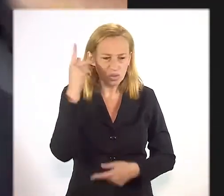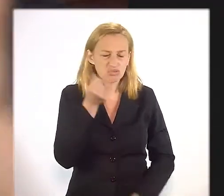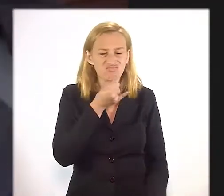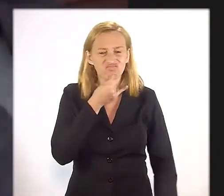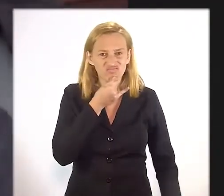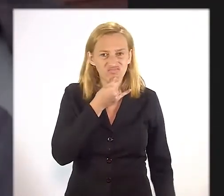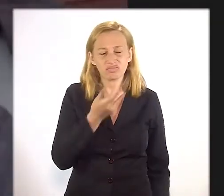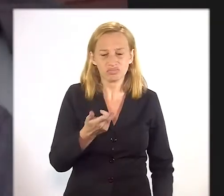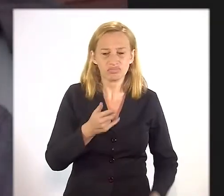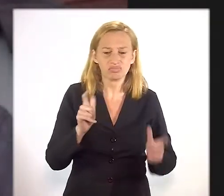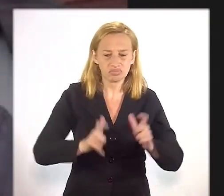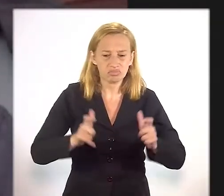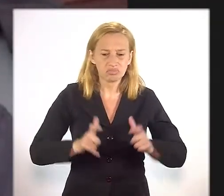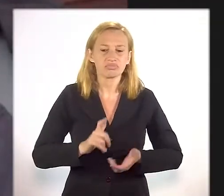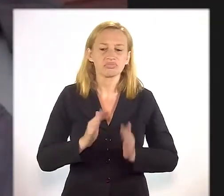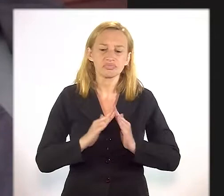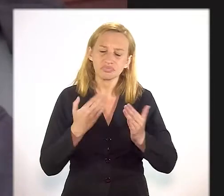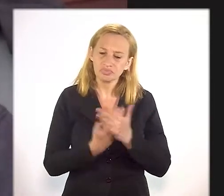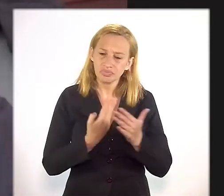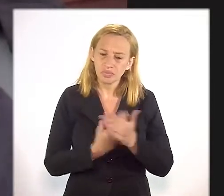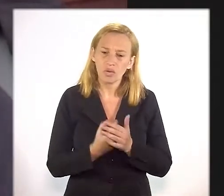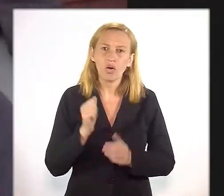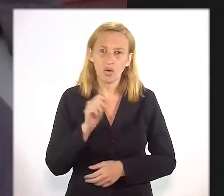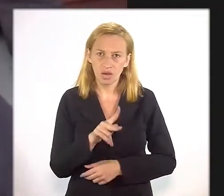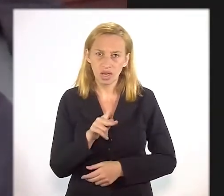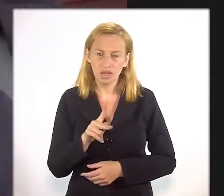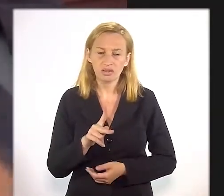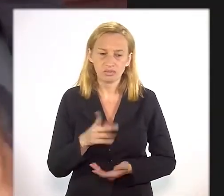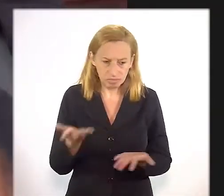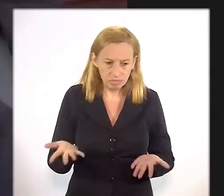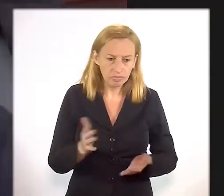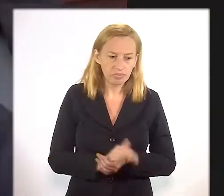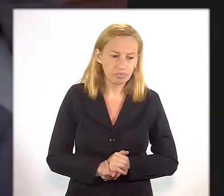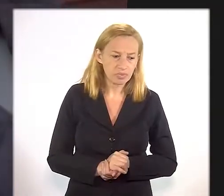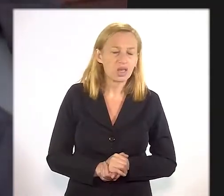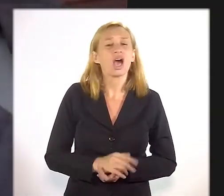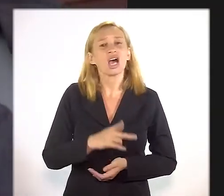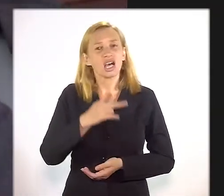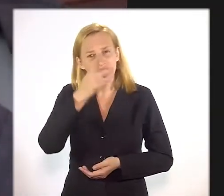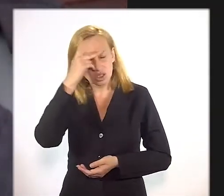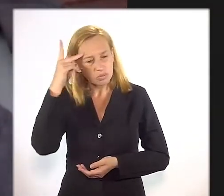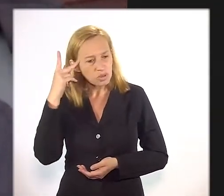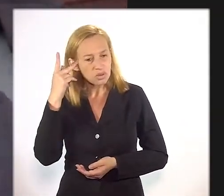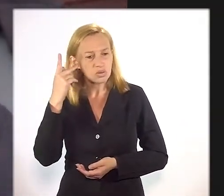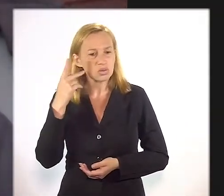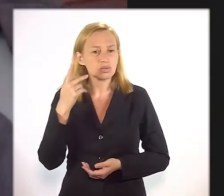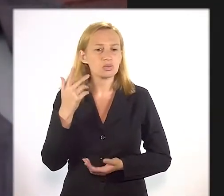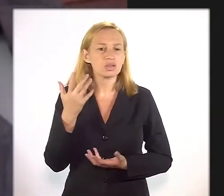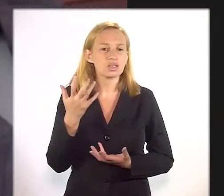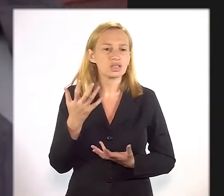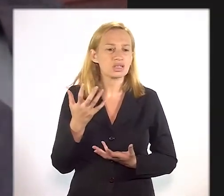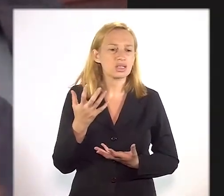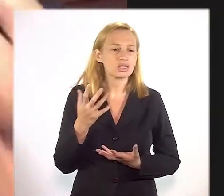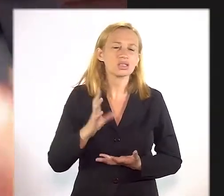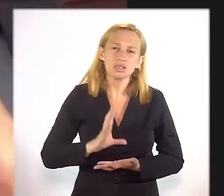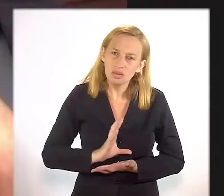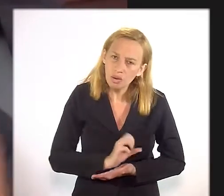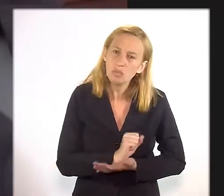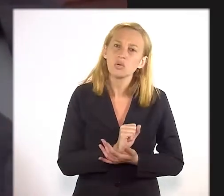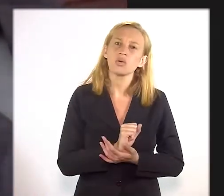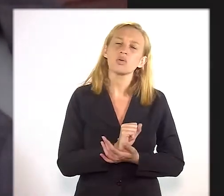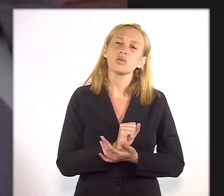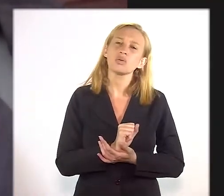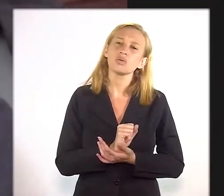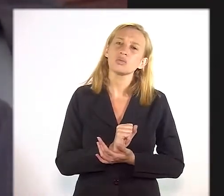que não chegavam aos seus alunos. Okay? E os professores são pessoas conscientes, são pessoas amorosas, querem o melhor para os alunos. E não conseguiam